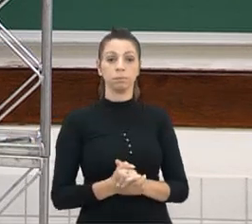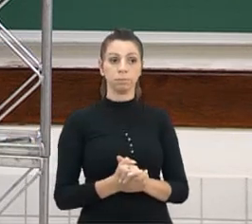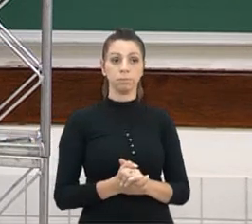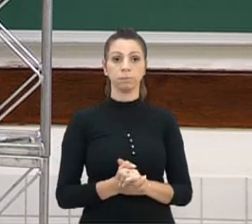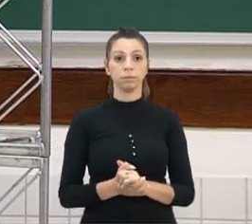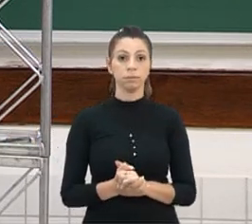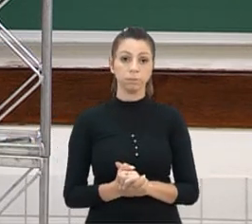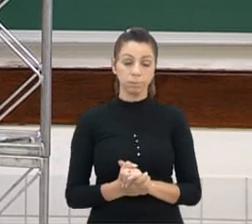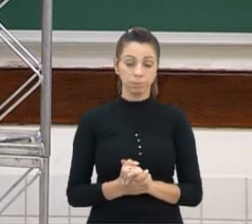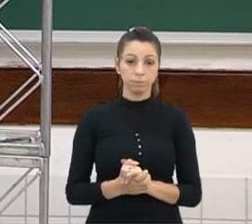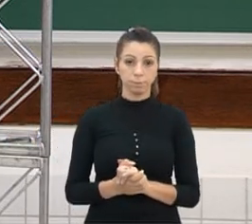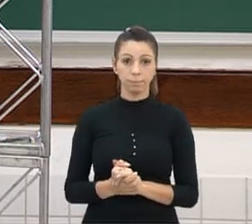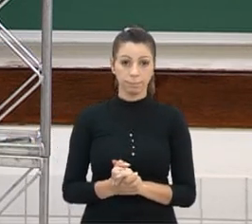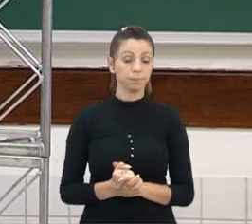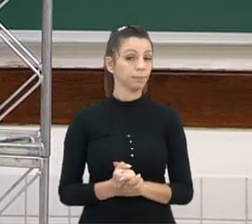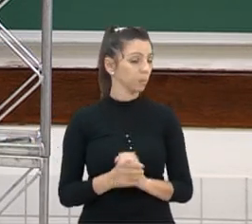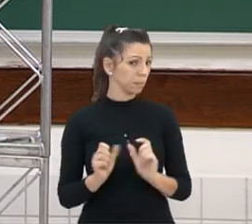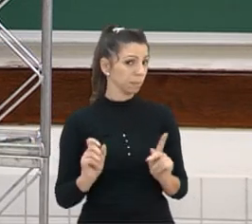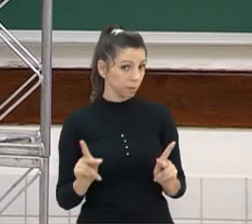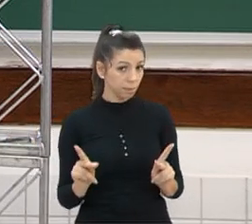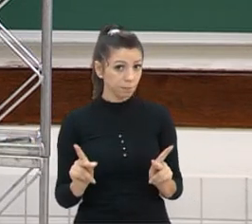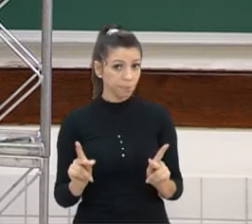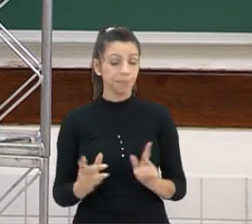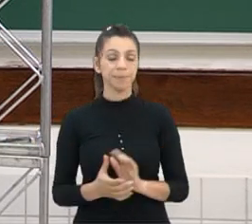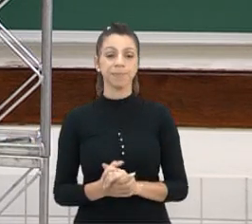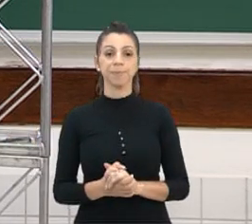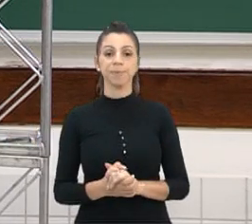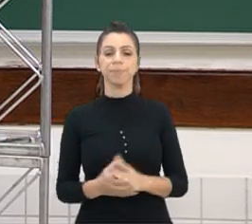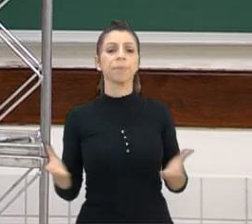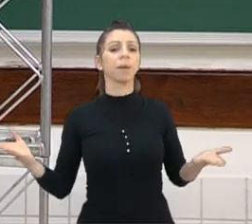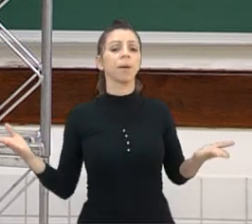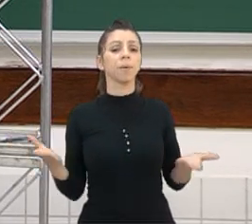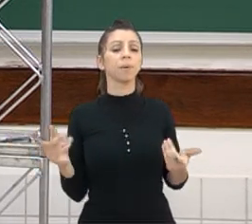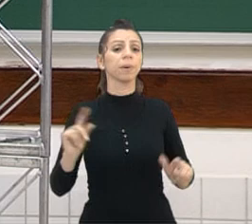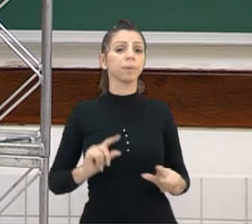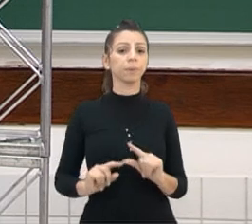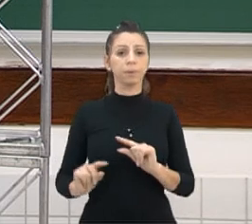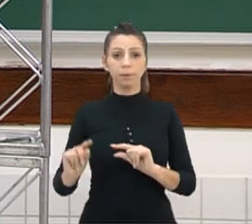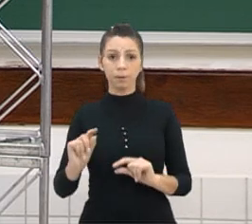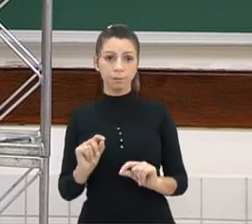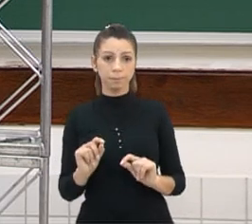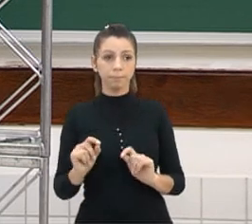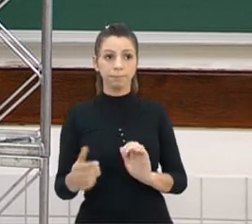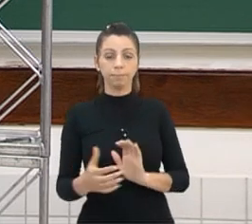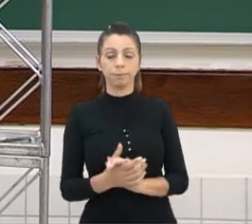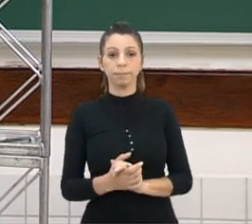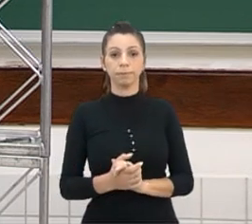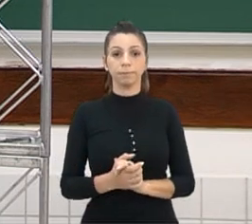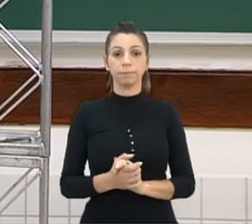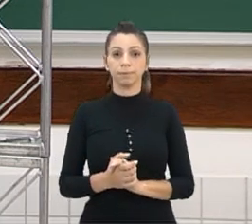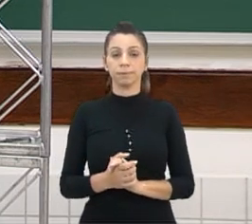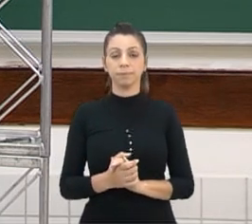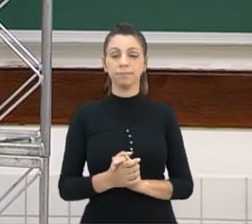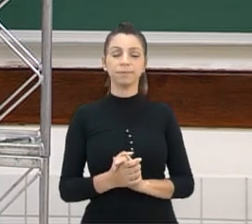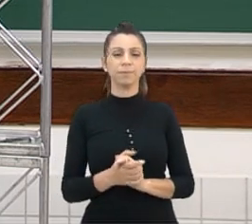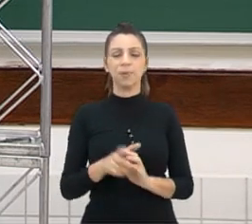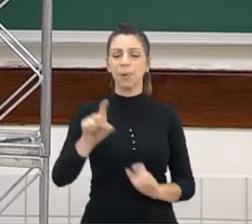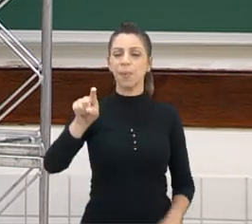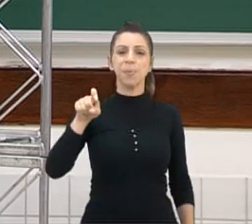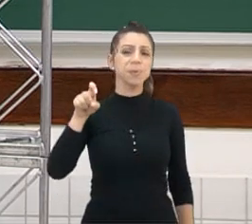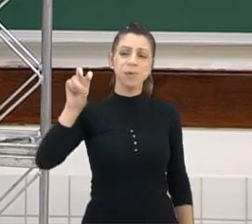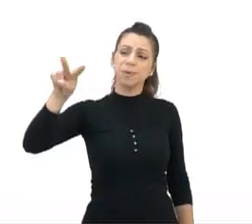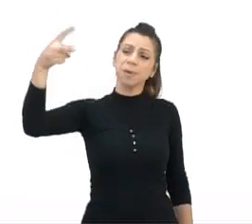essa medida. Certo? Agora veja uma coisa. O x ao quadrado, como é que eu vou